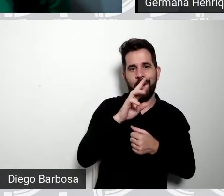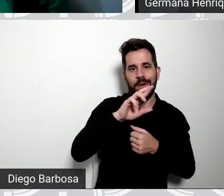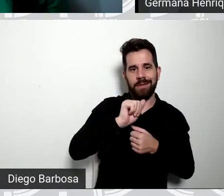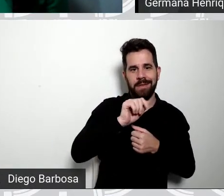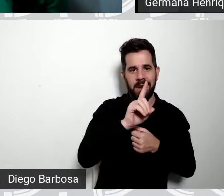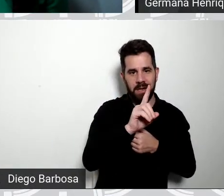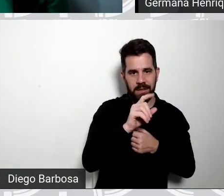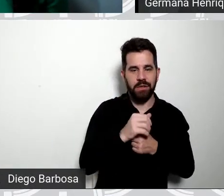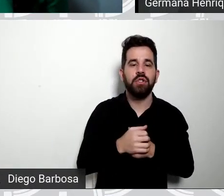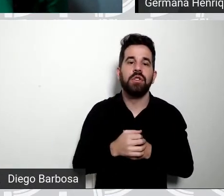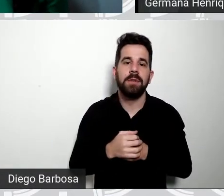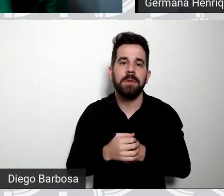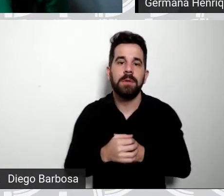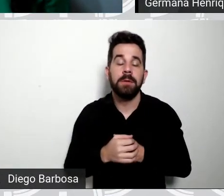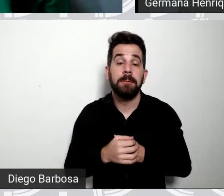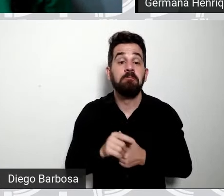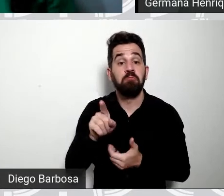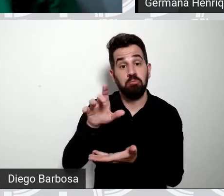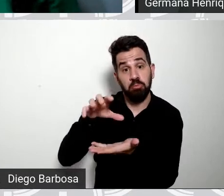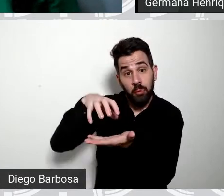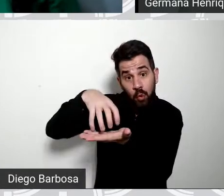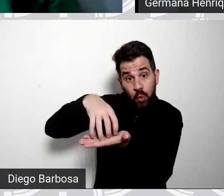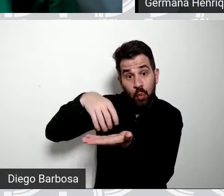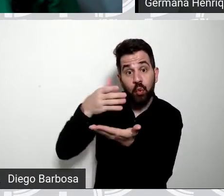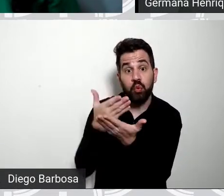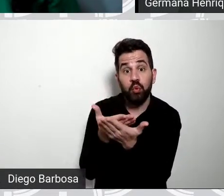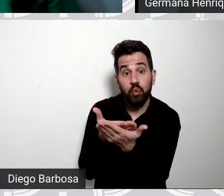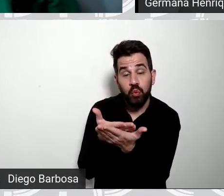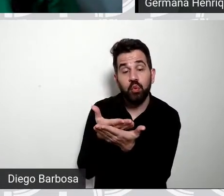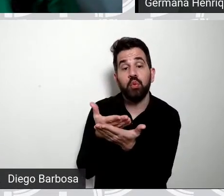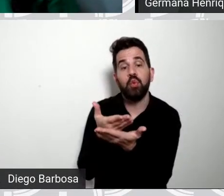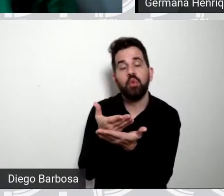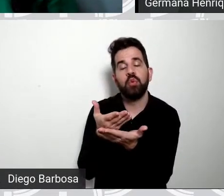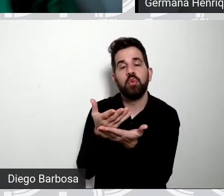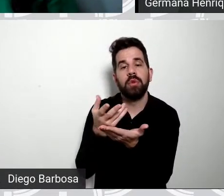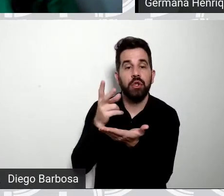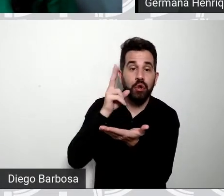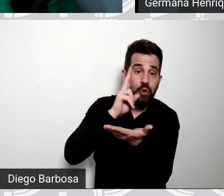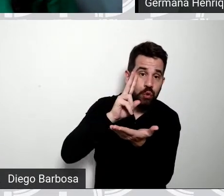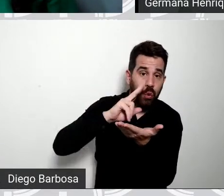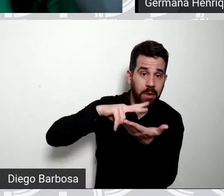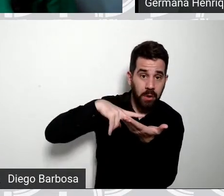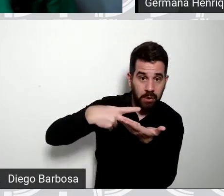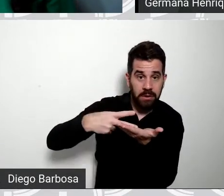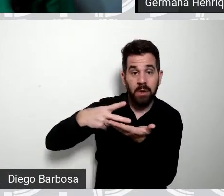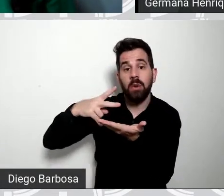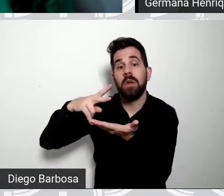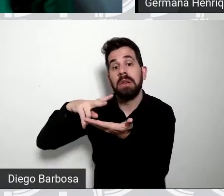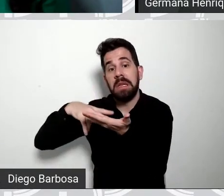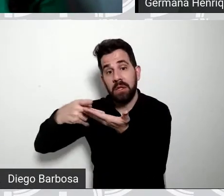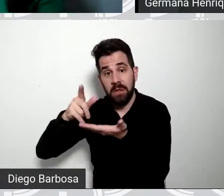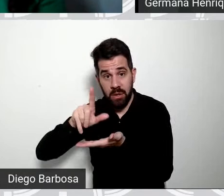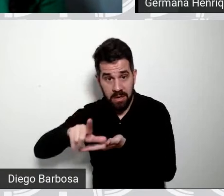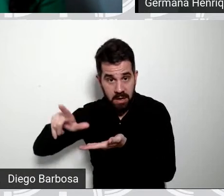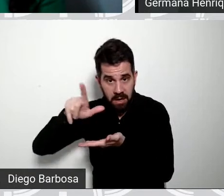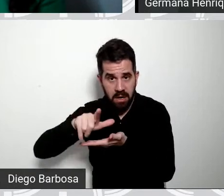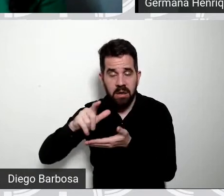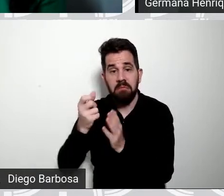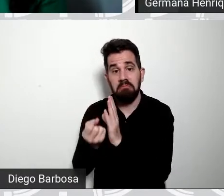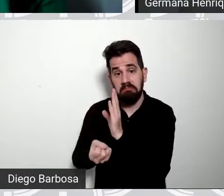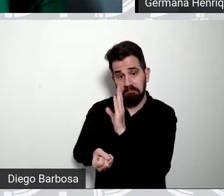Núcleo de Estudos em História da Tradução e Tradução Literária foi criado em 2012, né, no